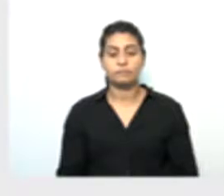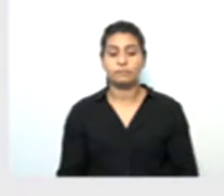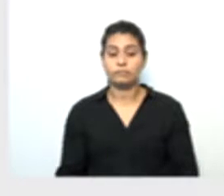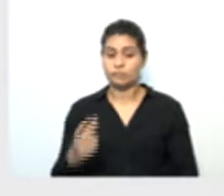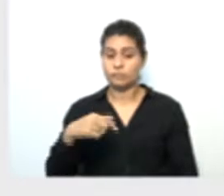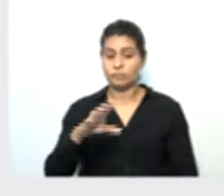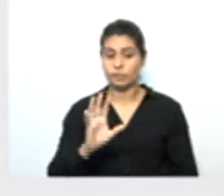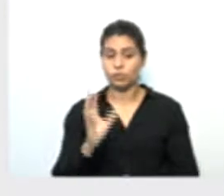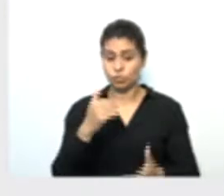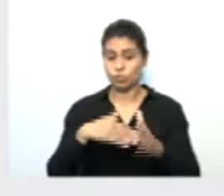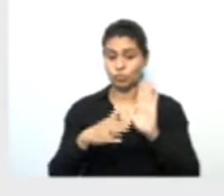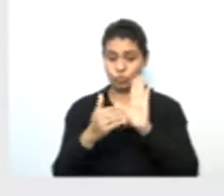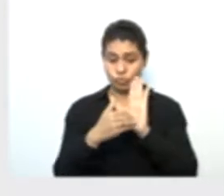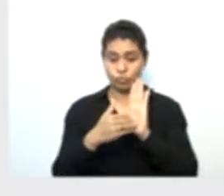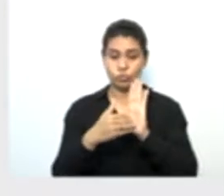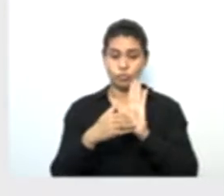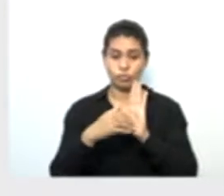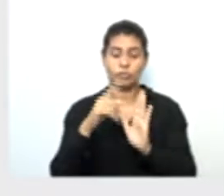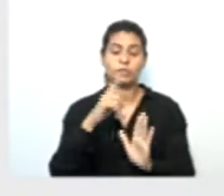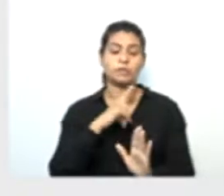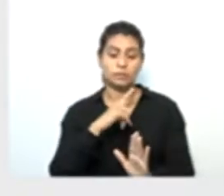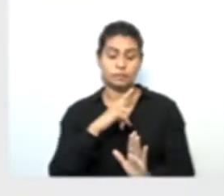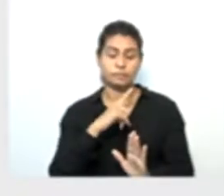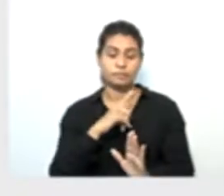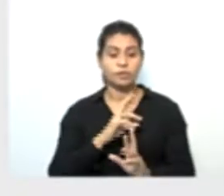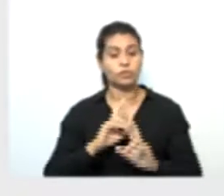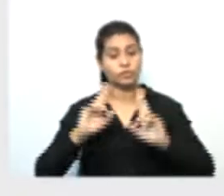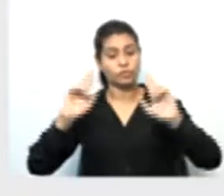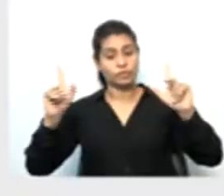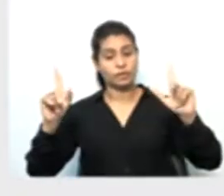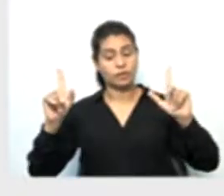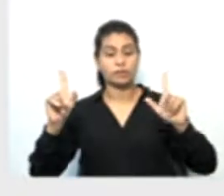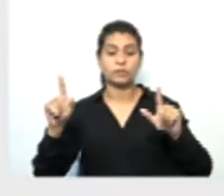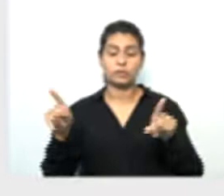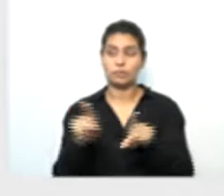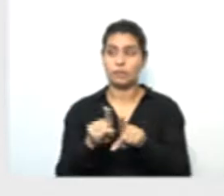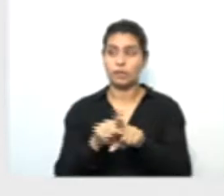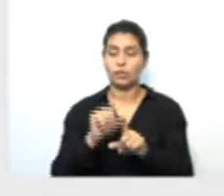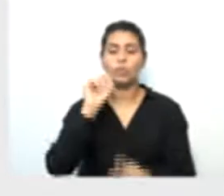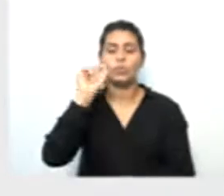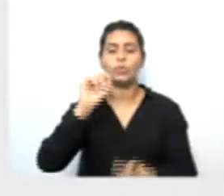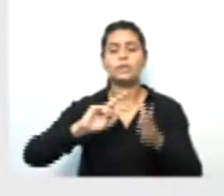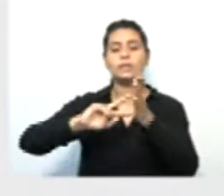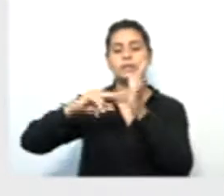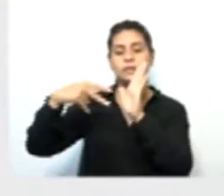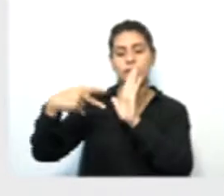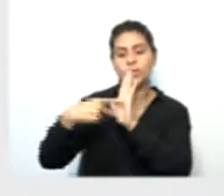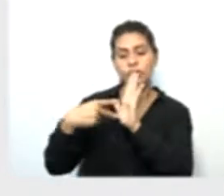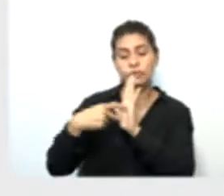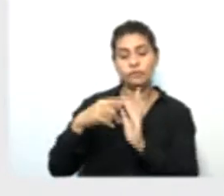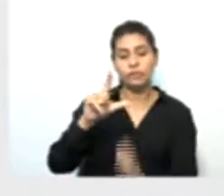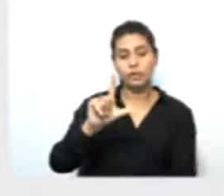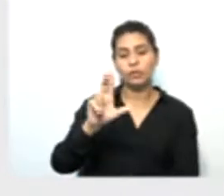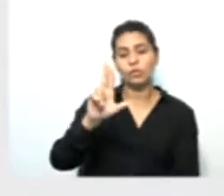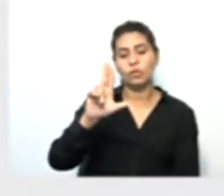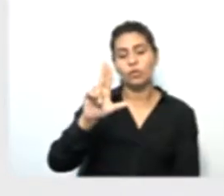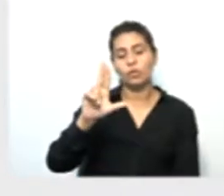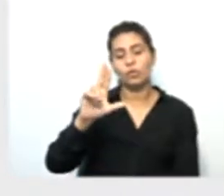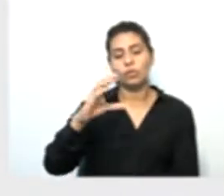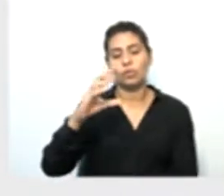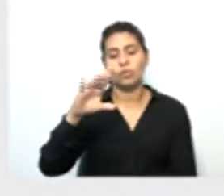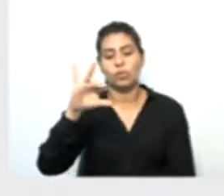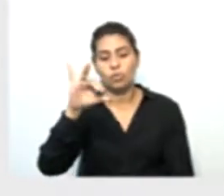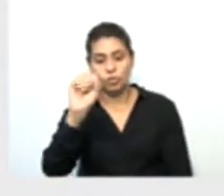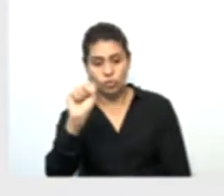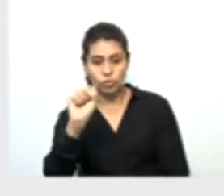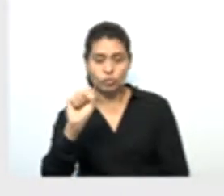Dentro desses atos cooperativos, existe a diferença grande que nós precisamos compreender, que é a diferença entre lucros e